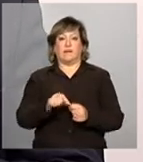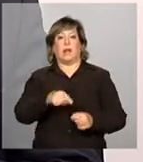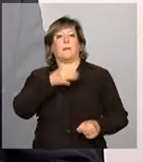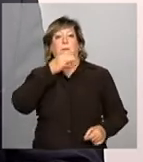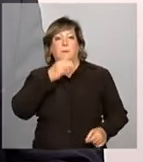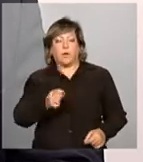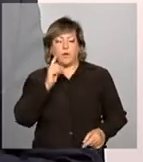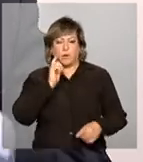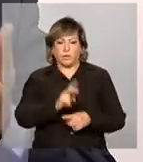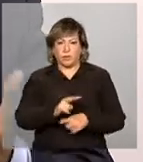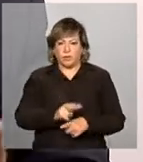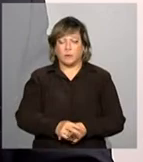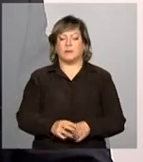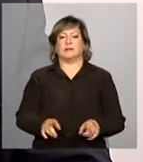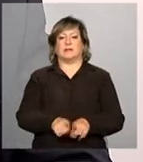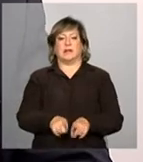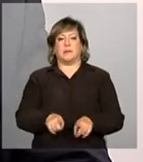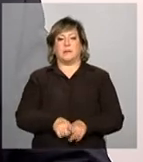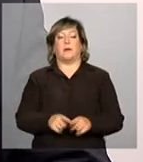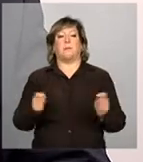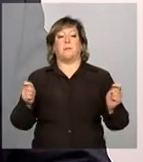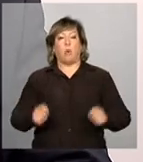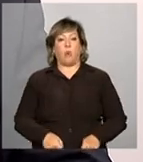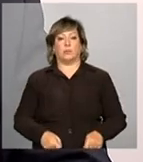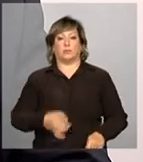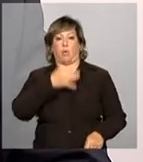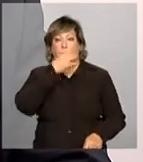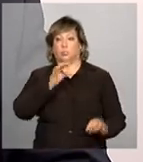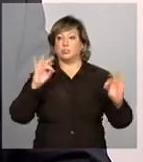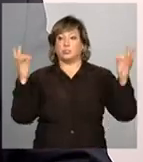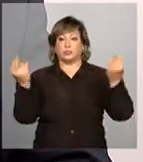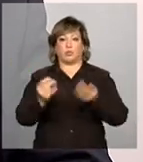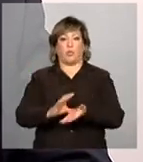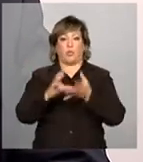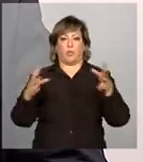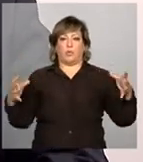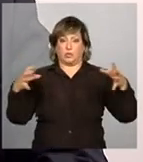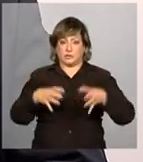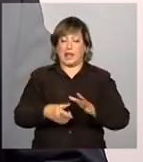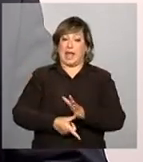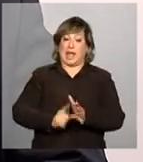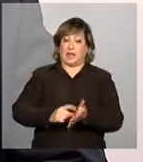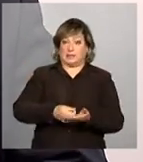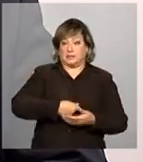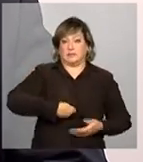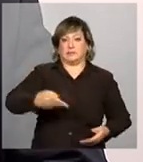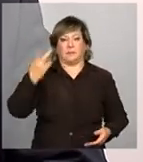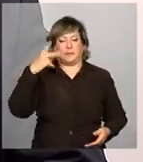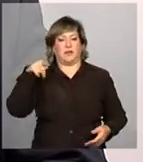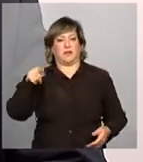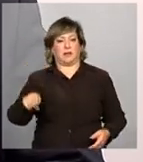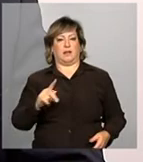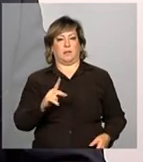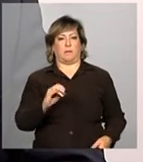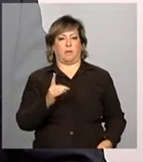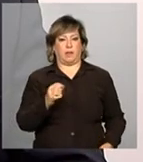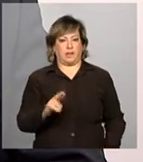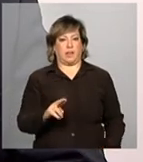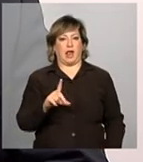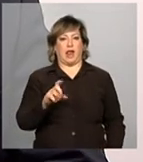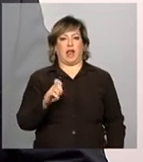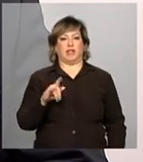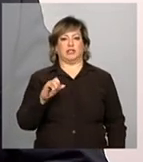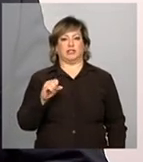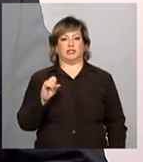da o que essa proposta será submetida também aos conselhos antes de ser encaminhada ao poder legislativo